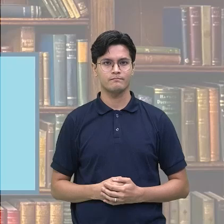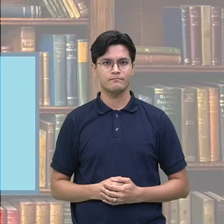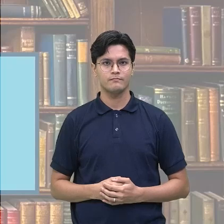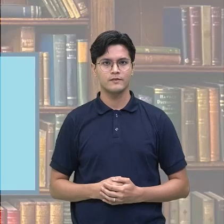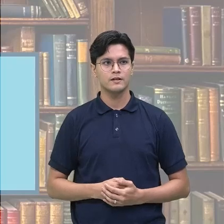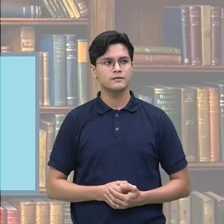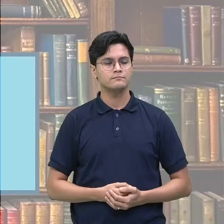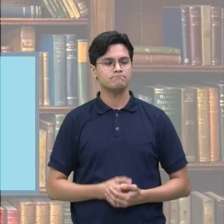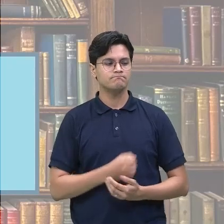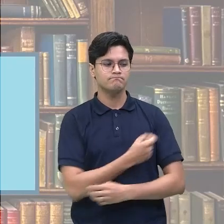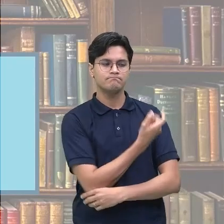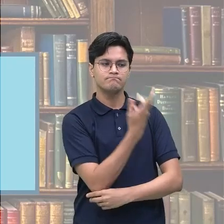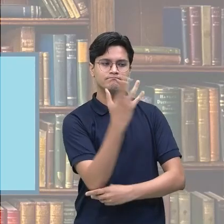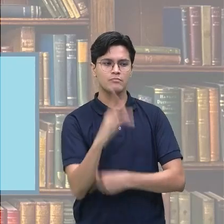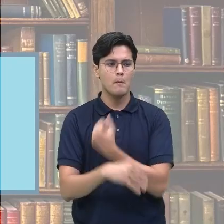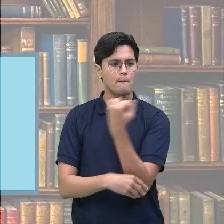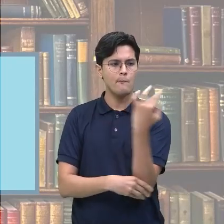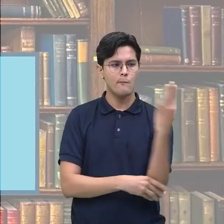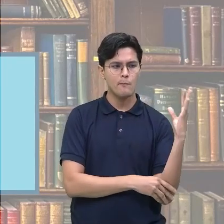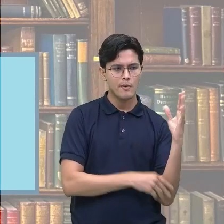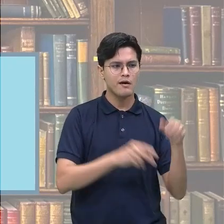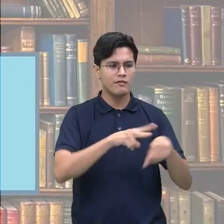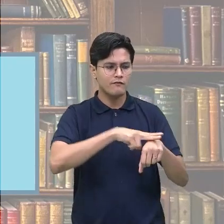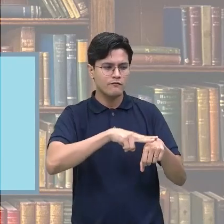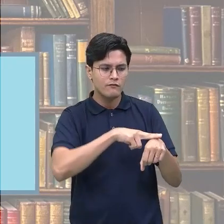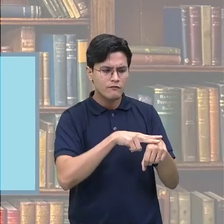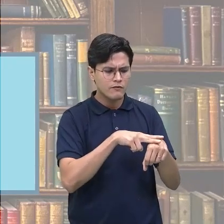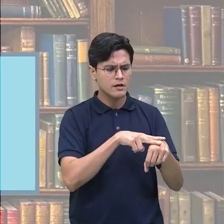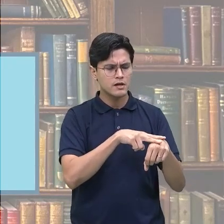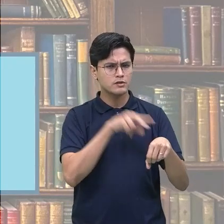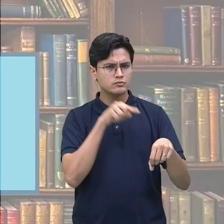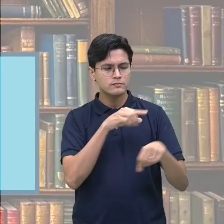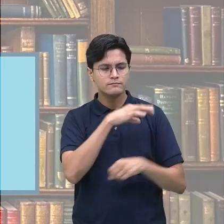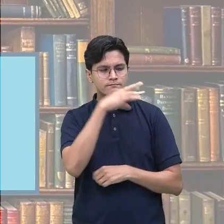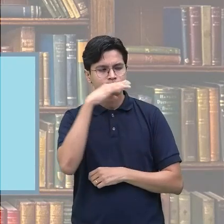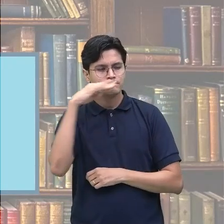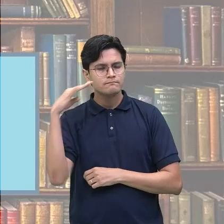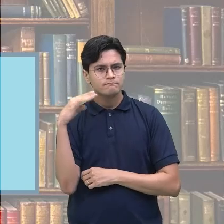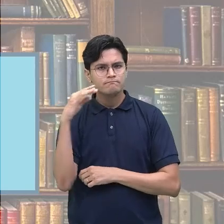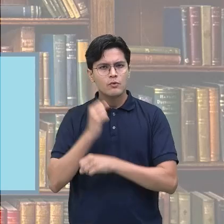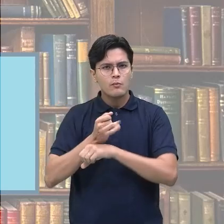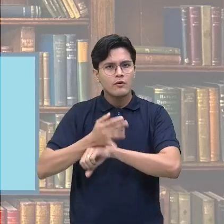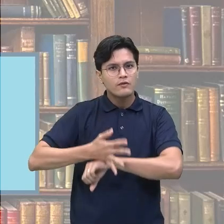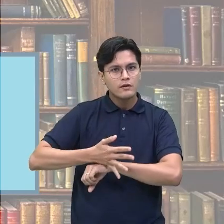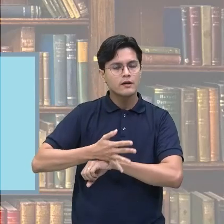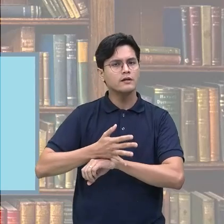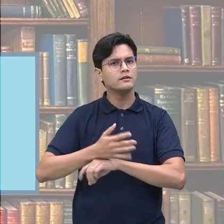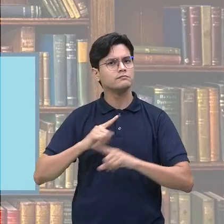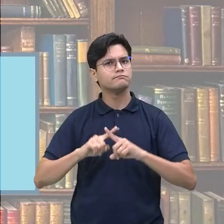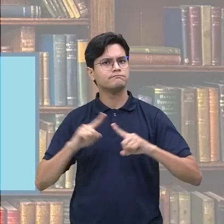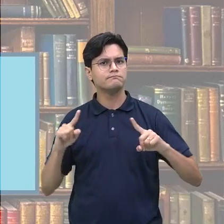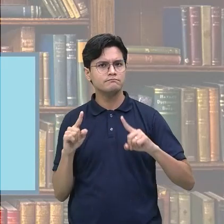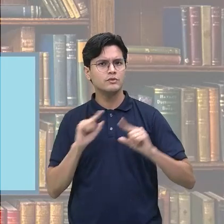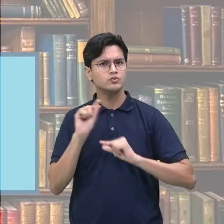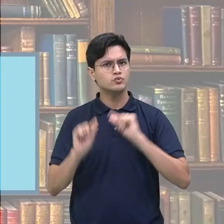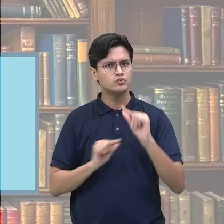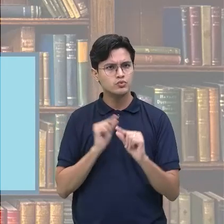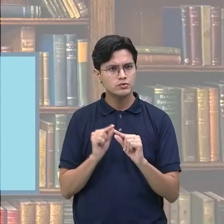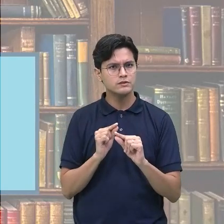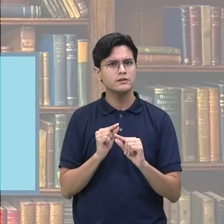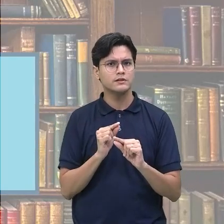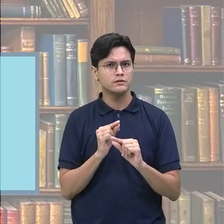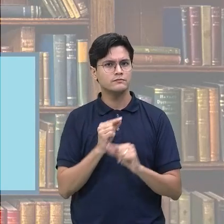cheiro verde exalando da mata na madrugada. Então, sentir o